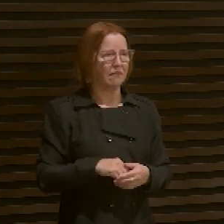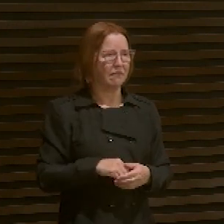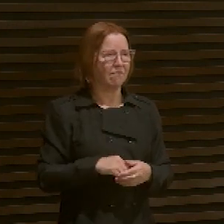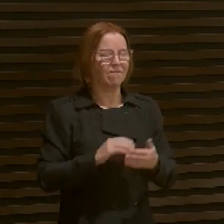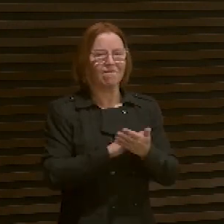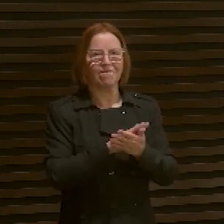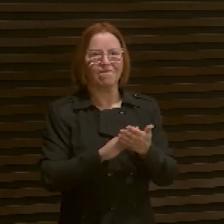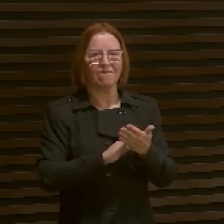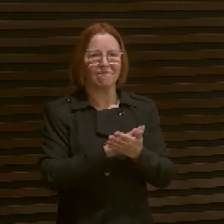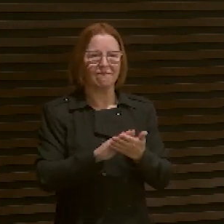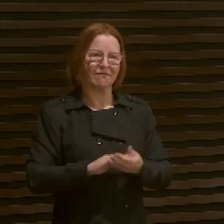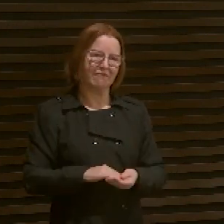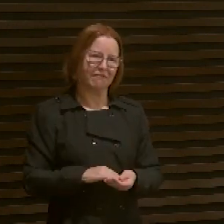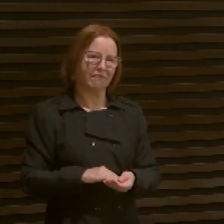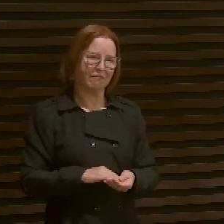Nada.